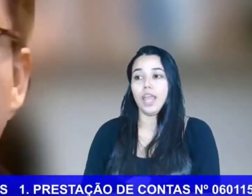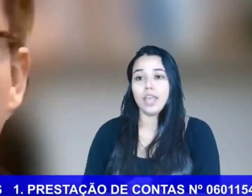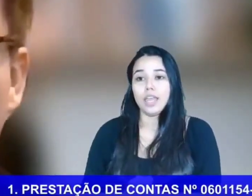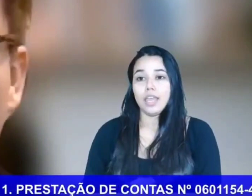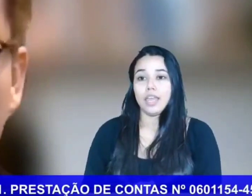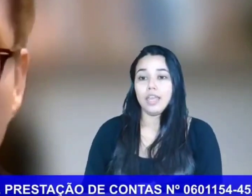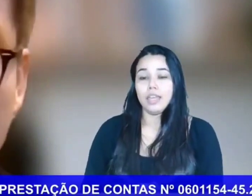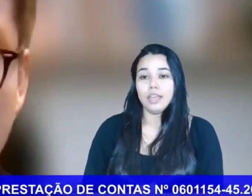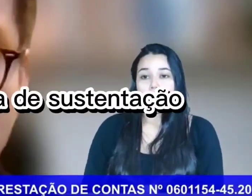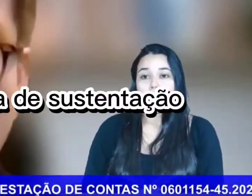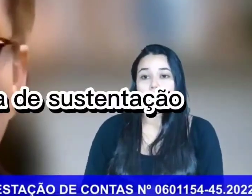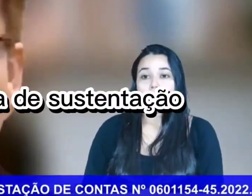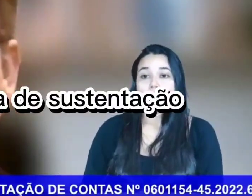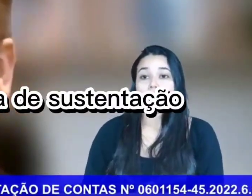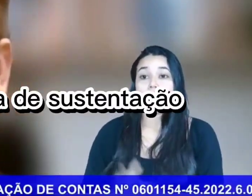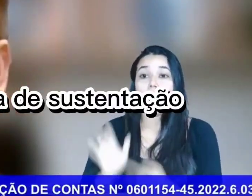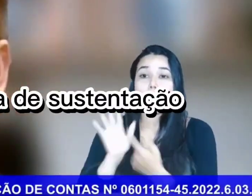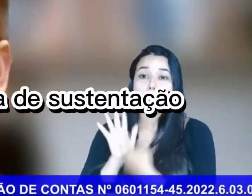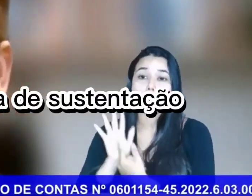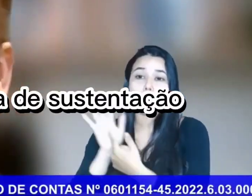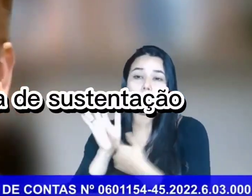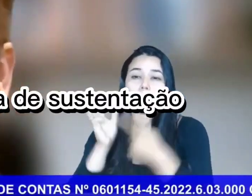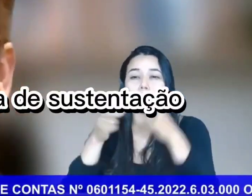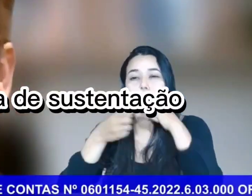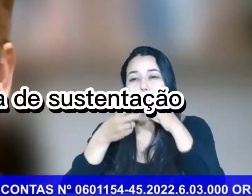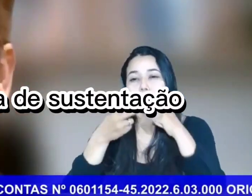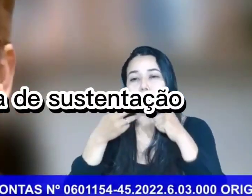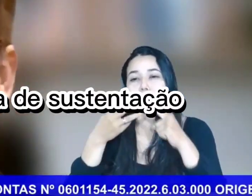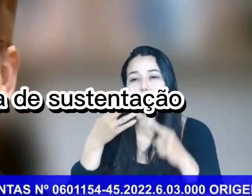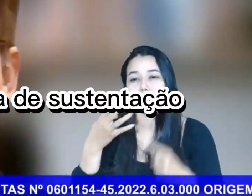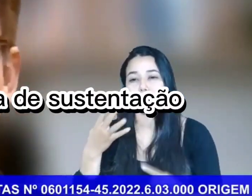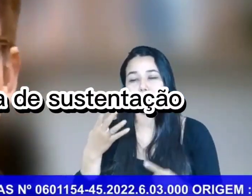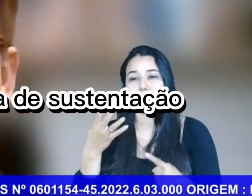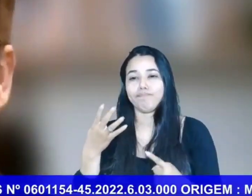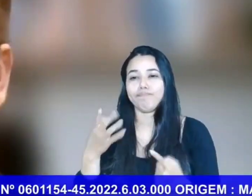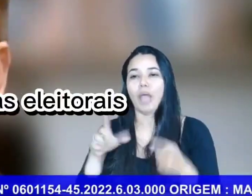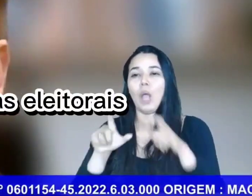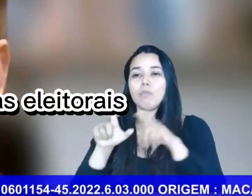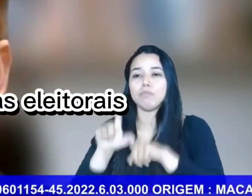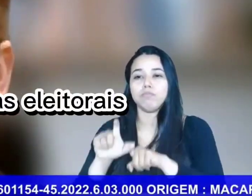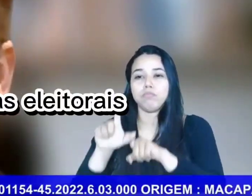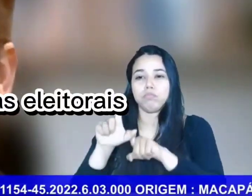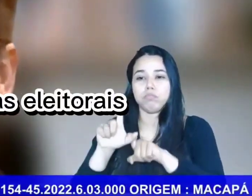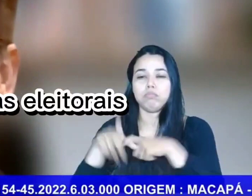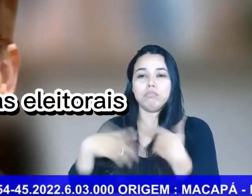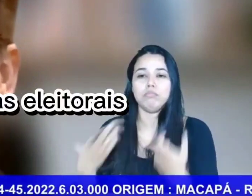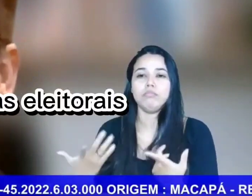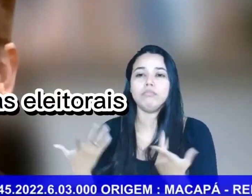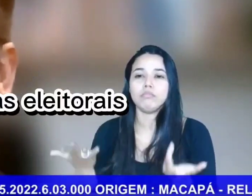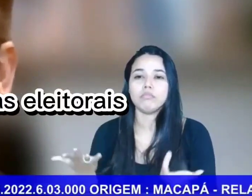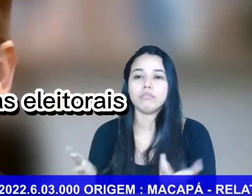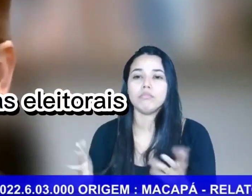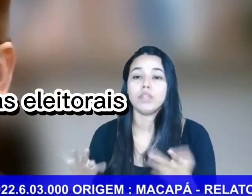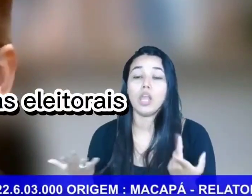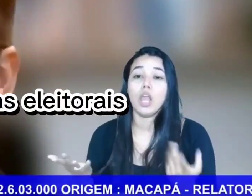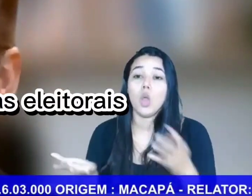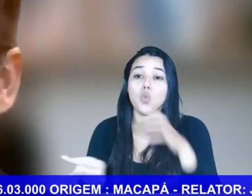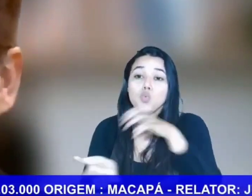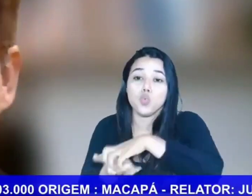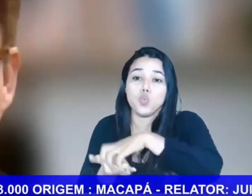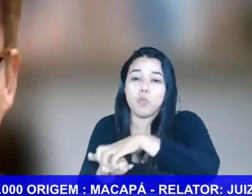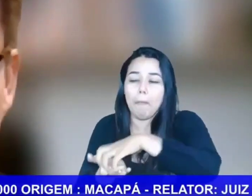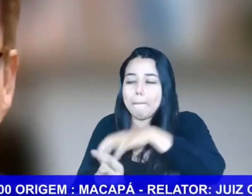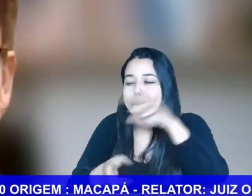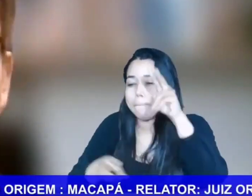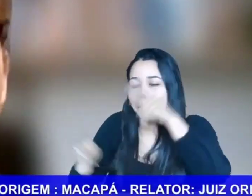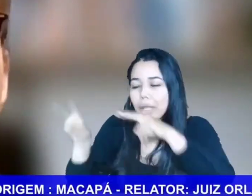a apresentar os pontos da presente sustentação. O Núcleo de Análise de Contas